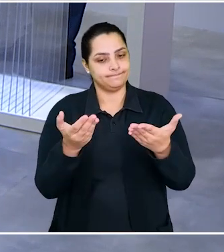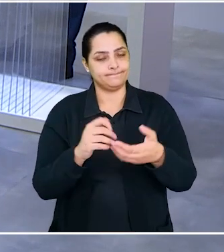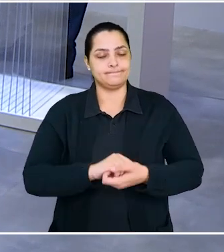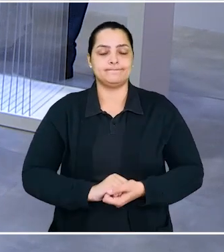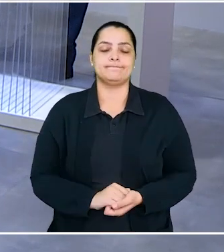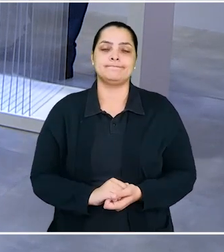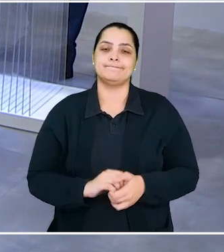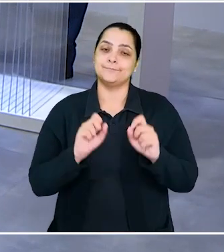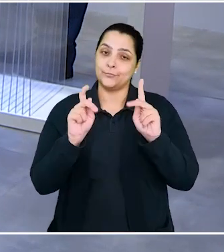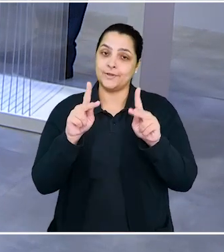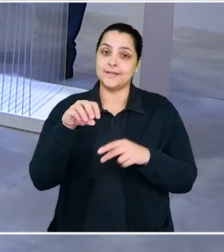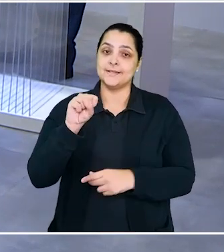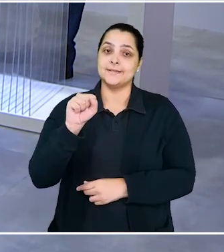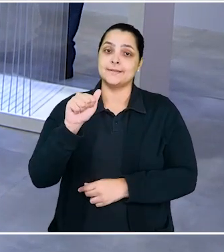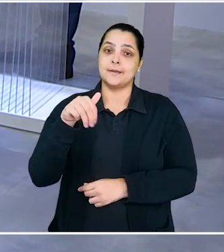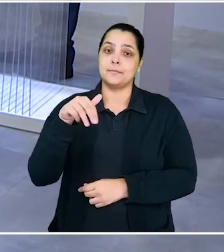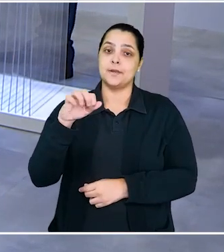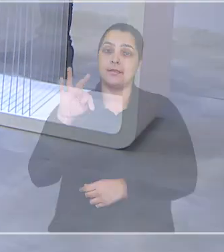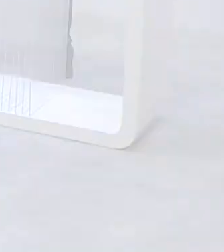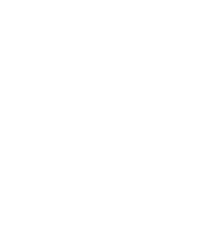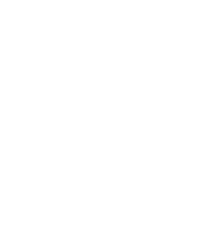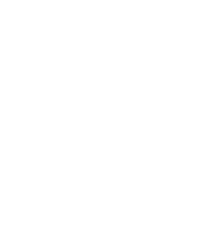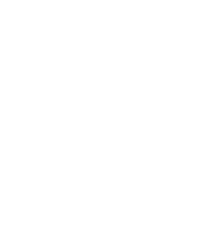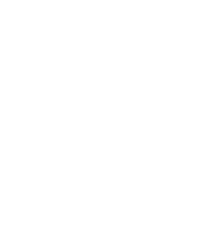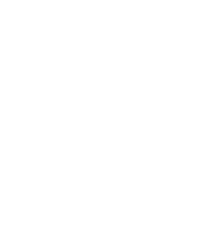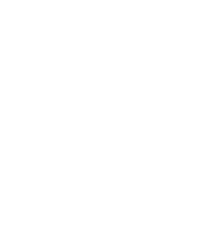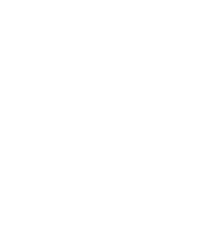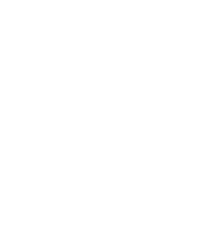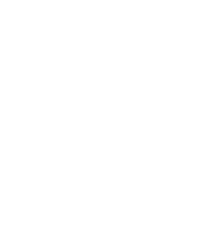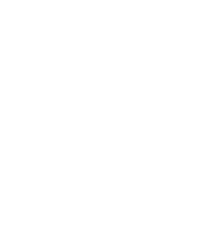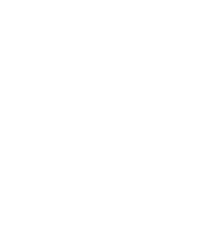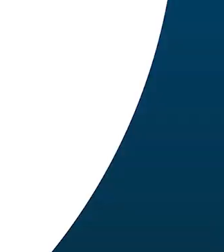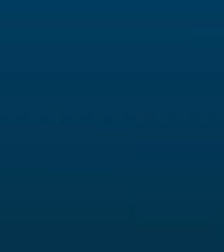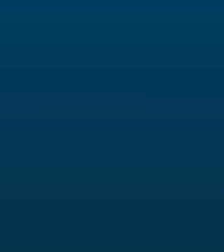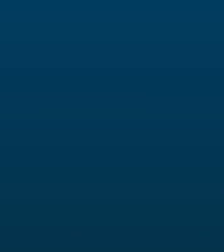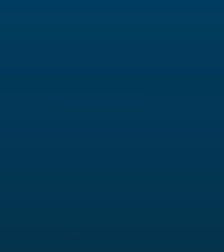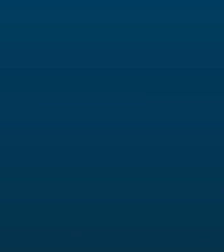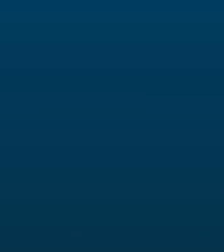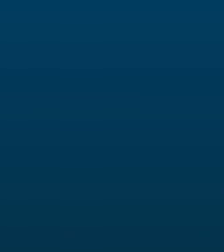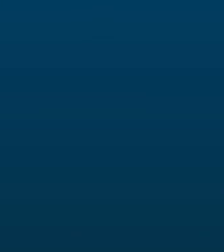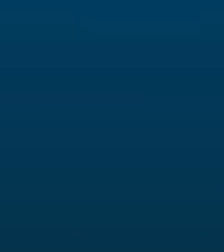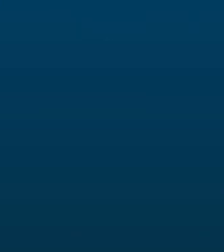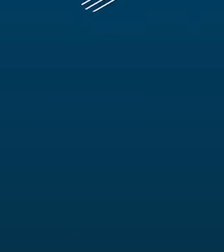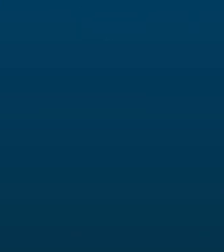Tá certo, Samantha. Muito obrigada pelas informações.